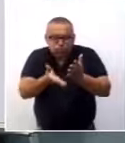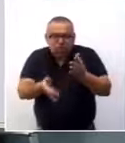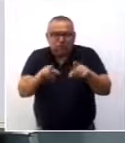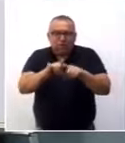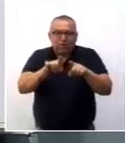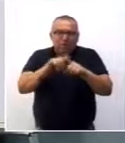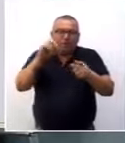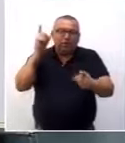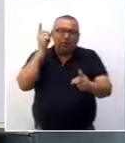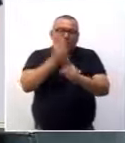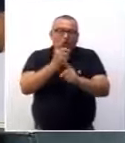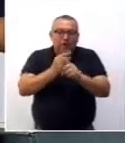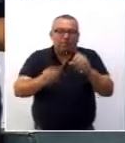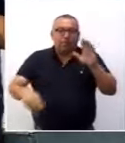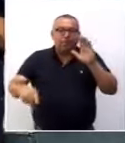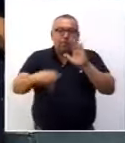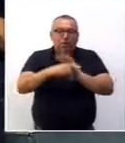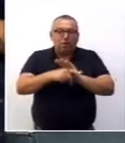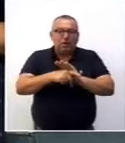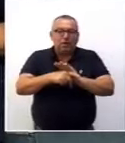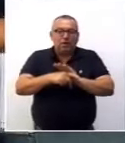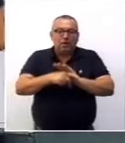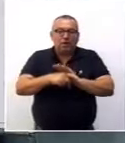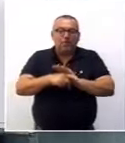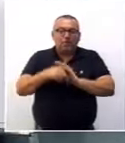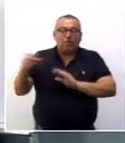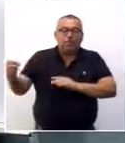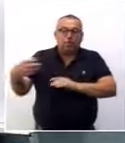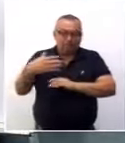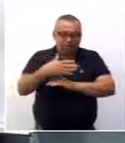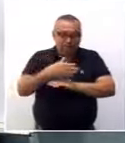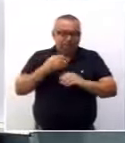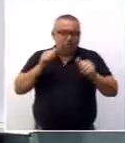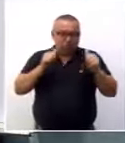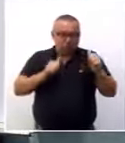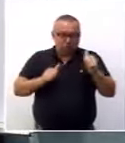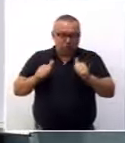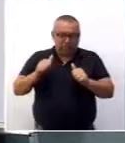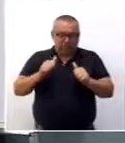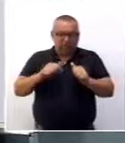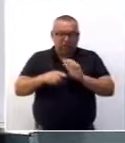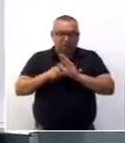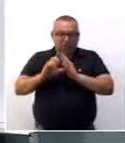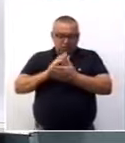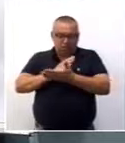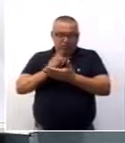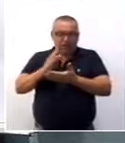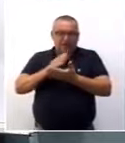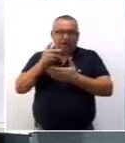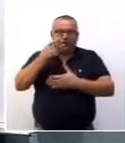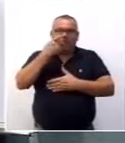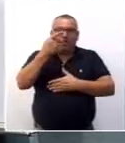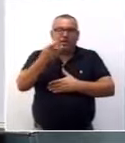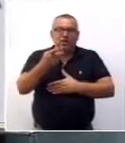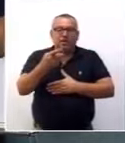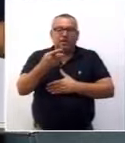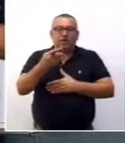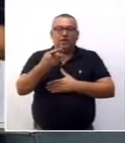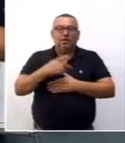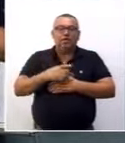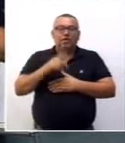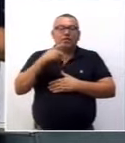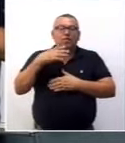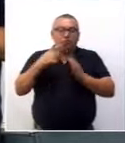analisar características próprias da modernidade. Tudo bem? Antes de nós seguirmos, quero só fazer uma